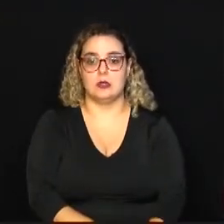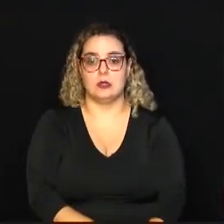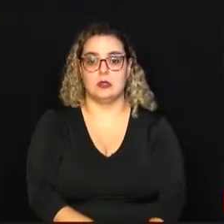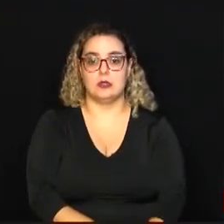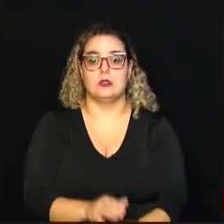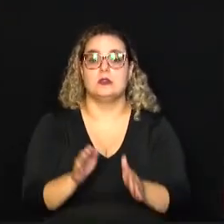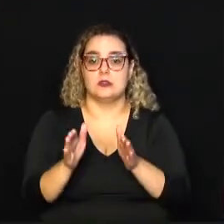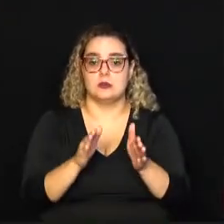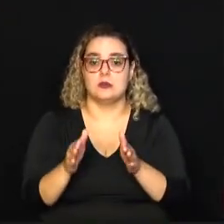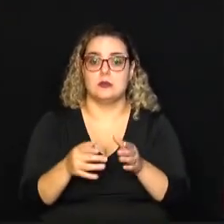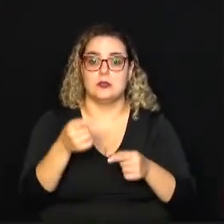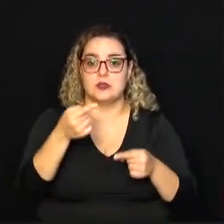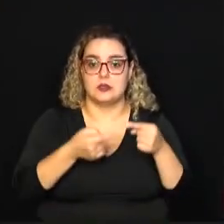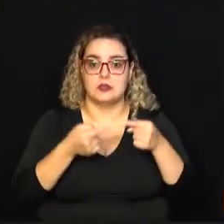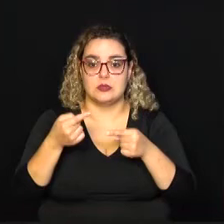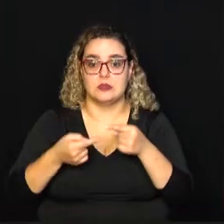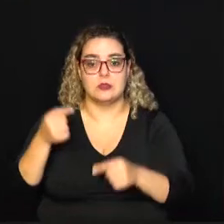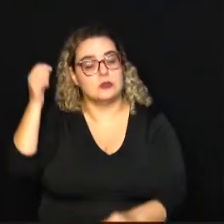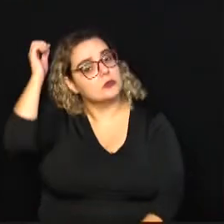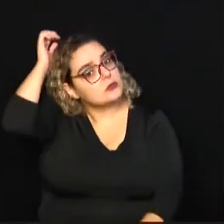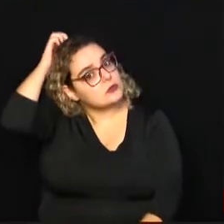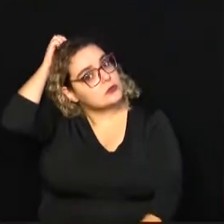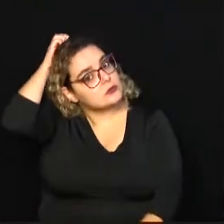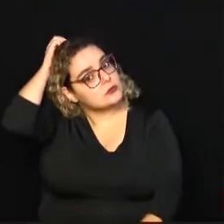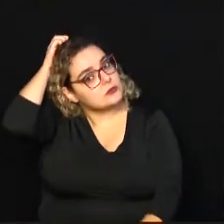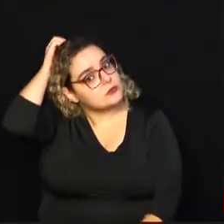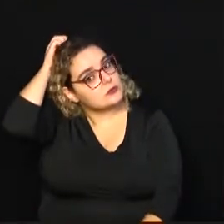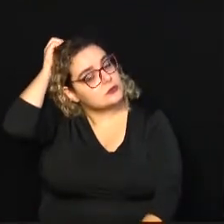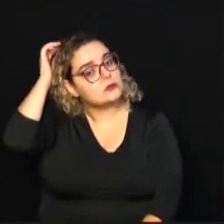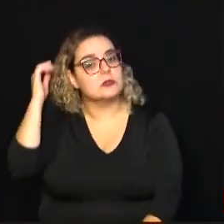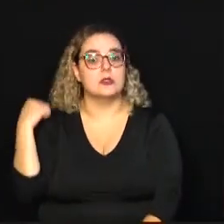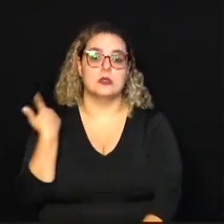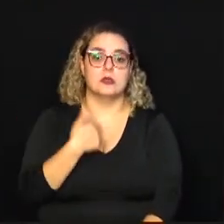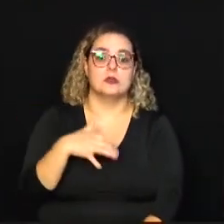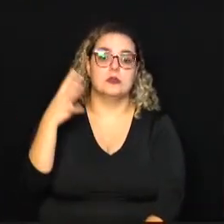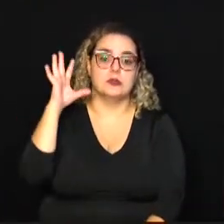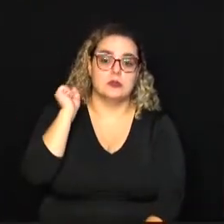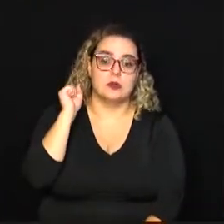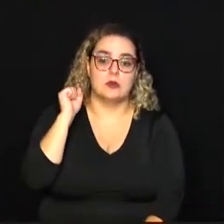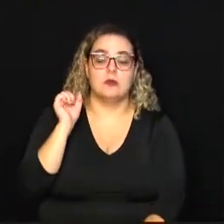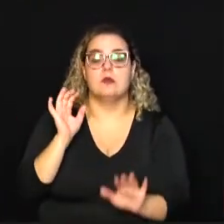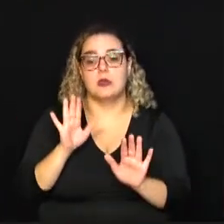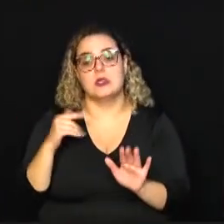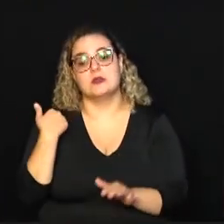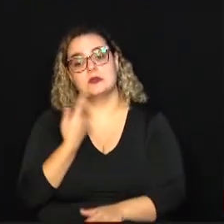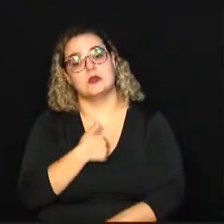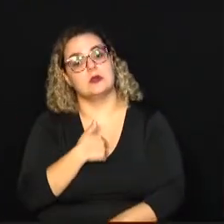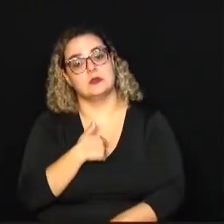nesse debate, né? Ela diz que nos ouve, mas a gente não consegue ouvi-la.